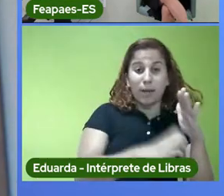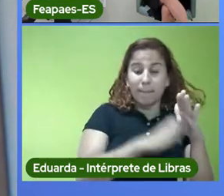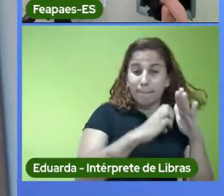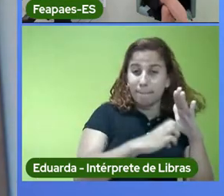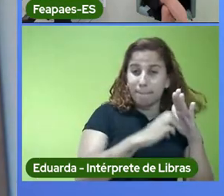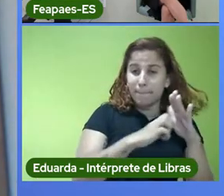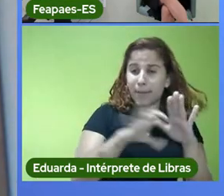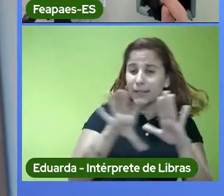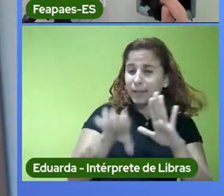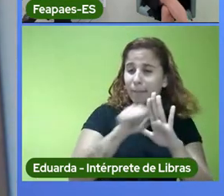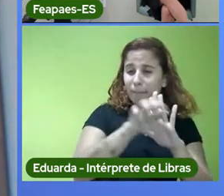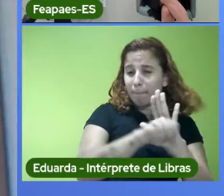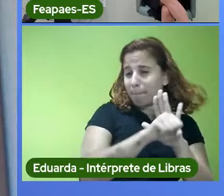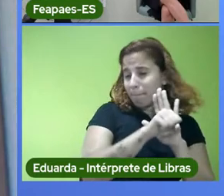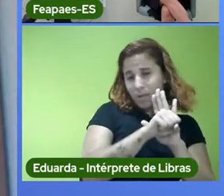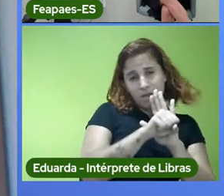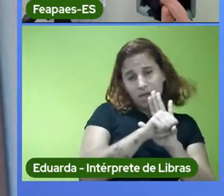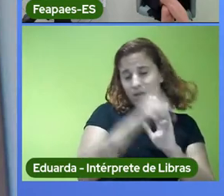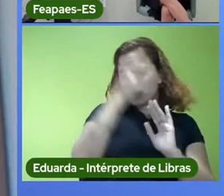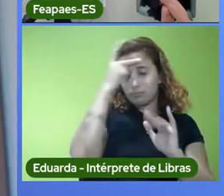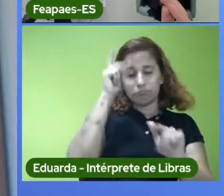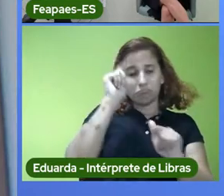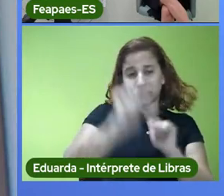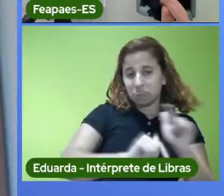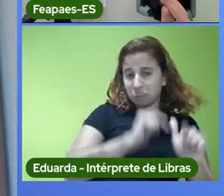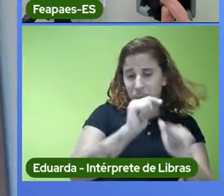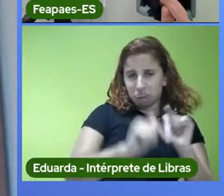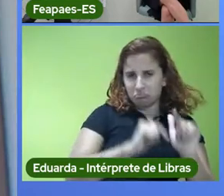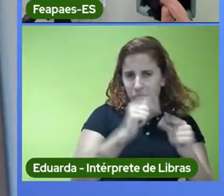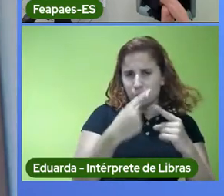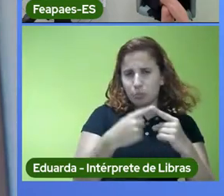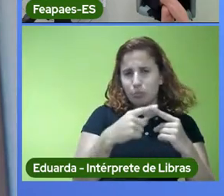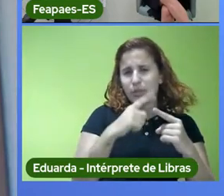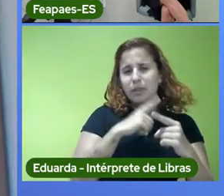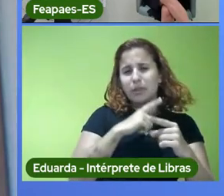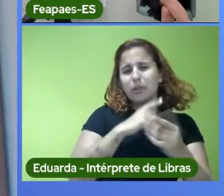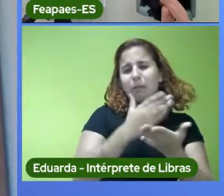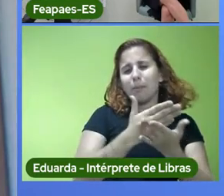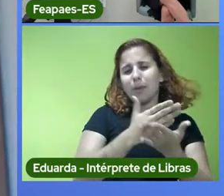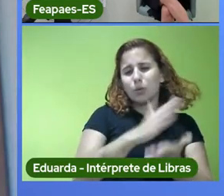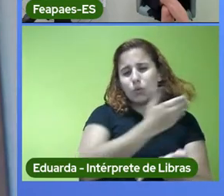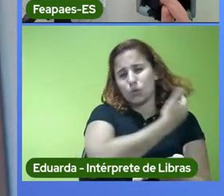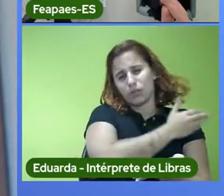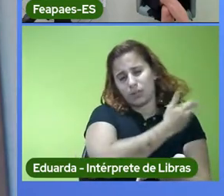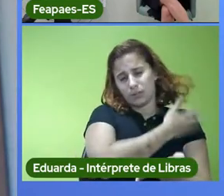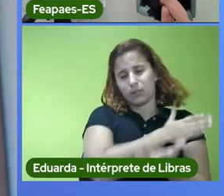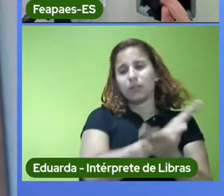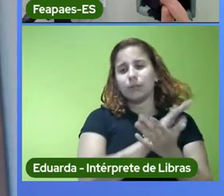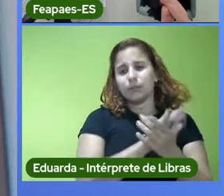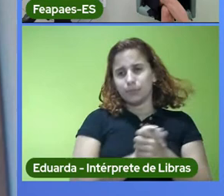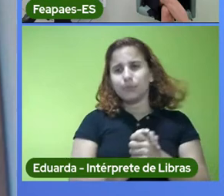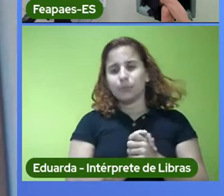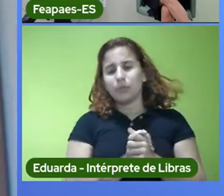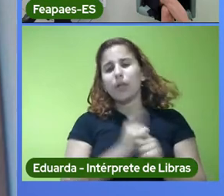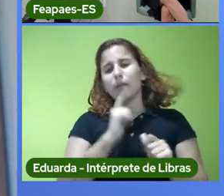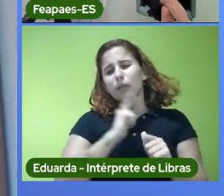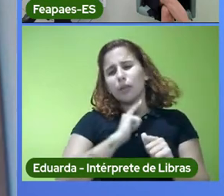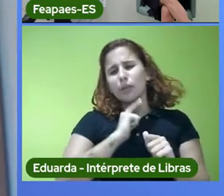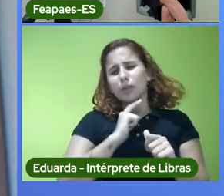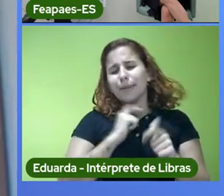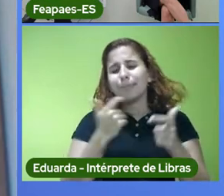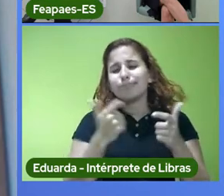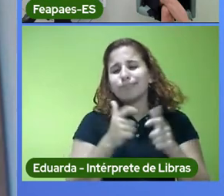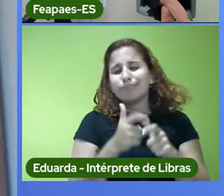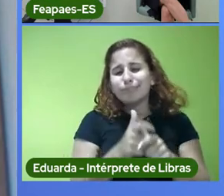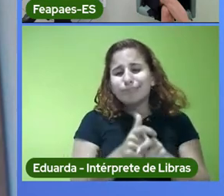reproduzindo preconceitos e por aí vai. Então, tem aí essa dimensão da informação, eu acredito